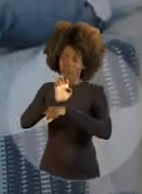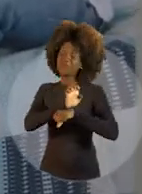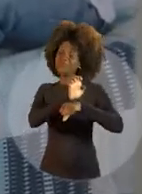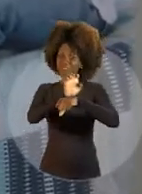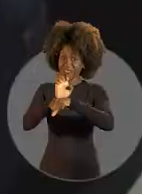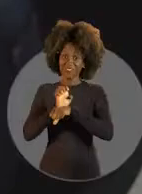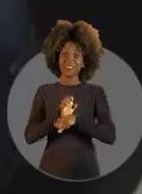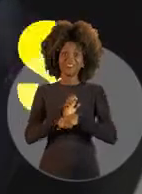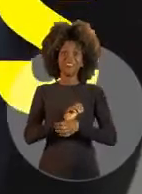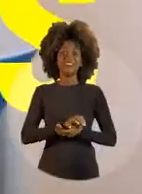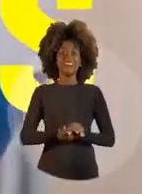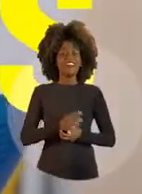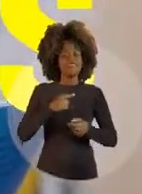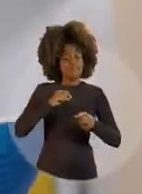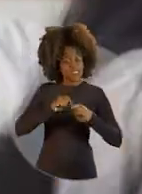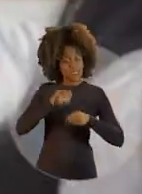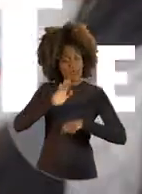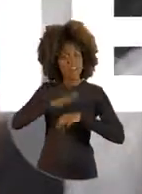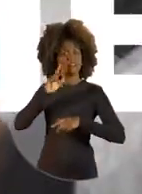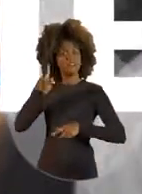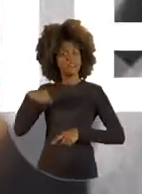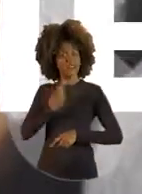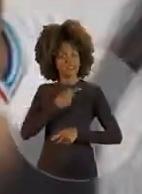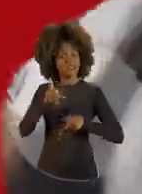rede estadual.